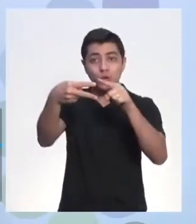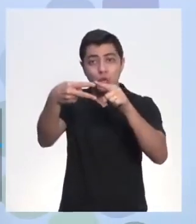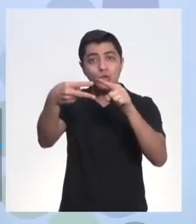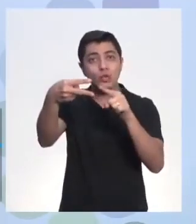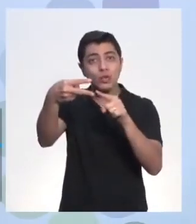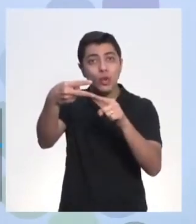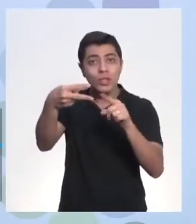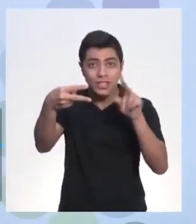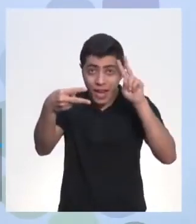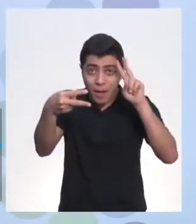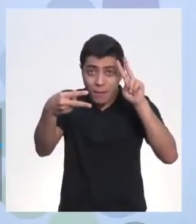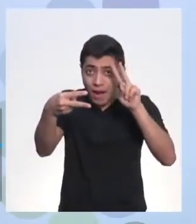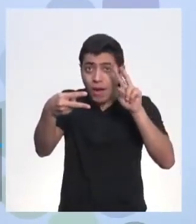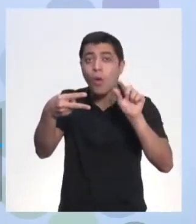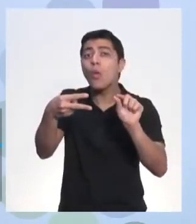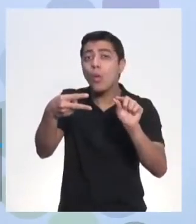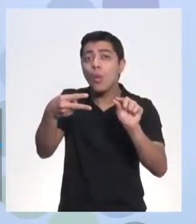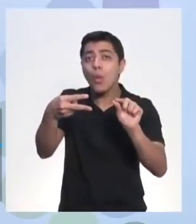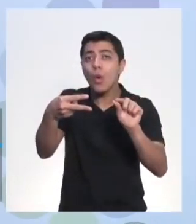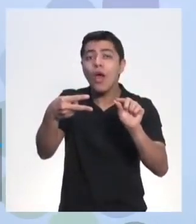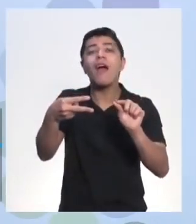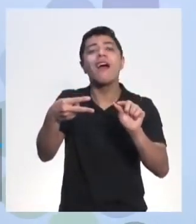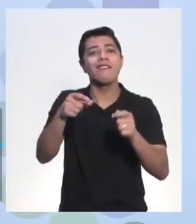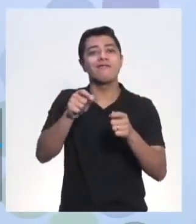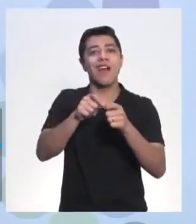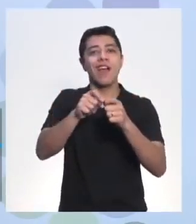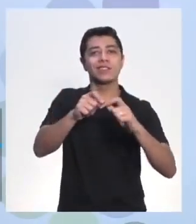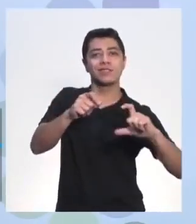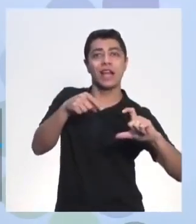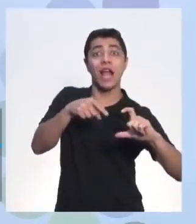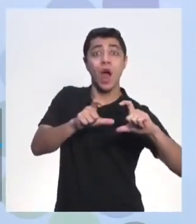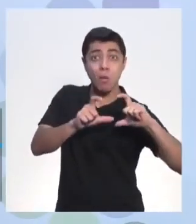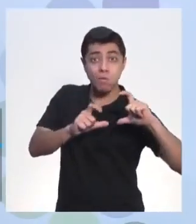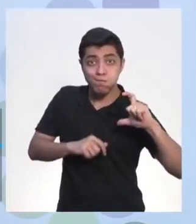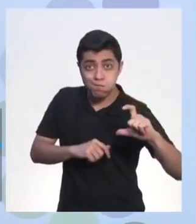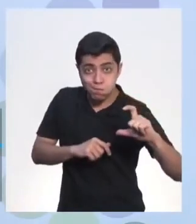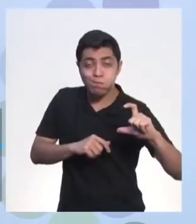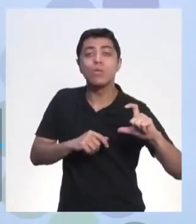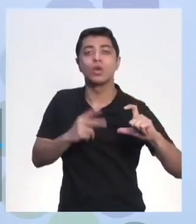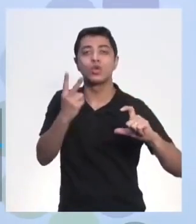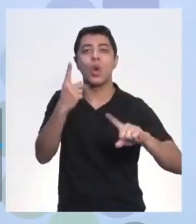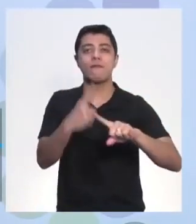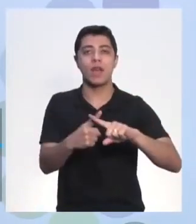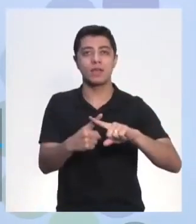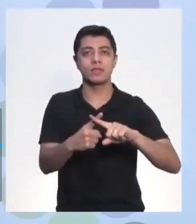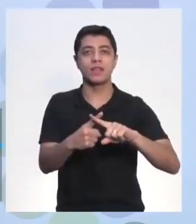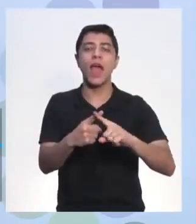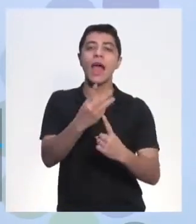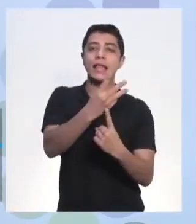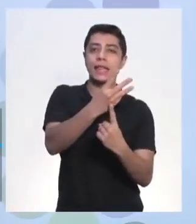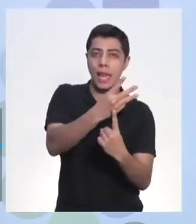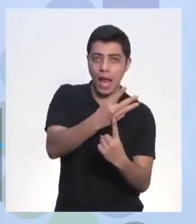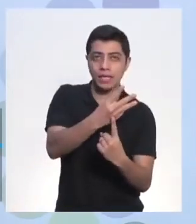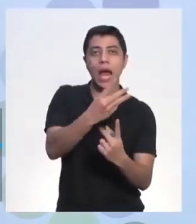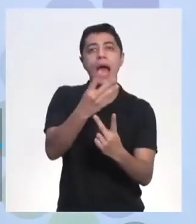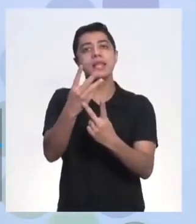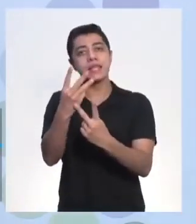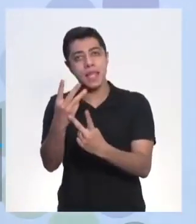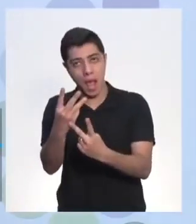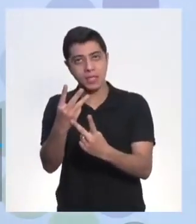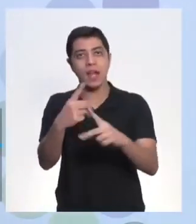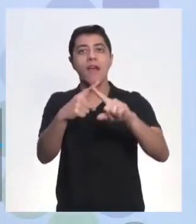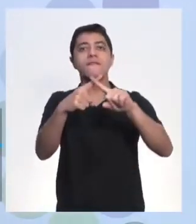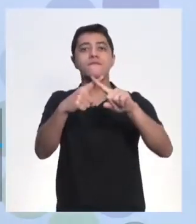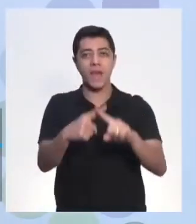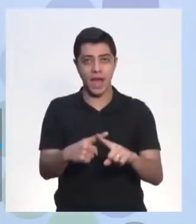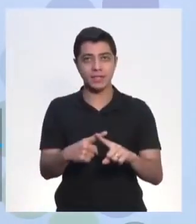não aparece na conta, ele só serve para falar, ó, repete o cara aí de baixo. Então, a gente vem aqui e repete o número 3 2 vezes. E faz